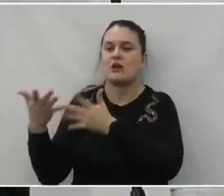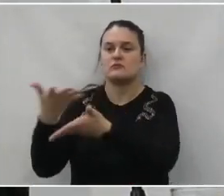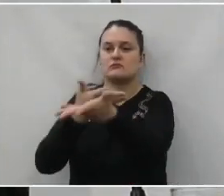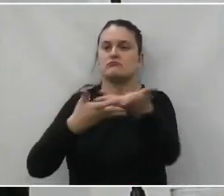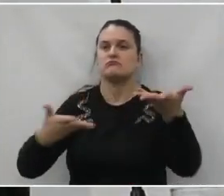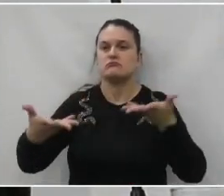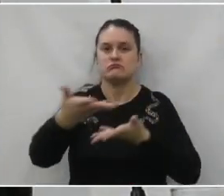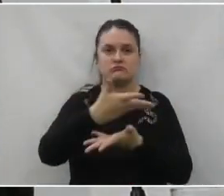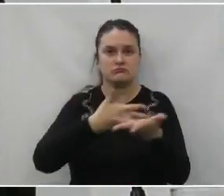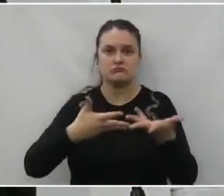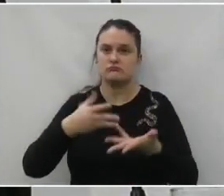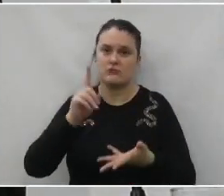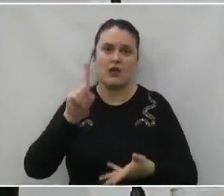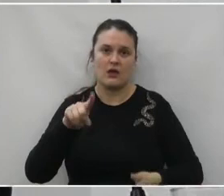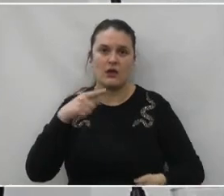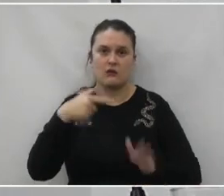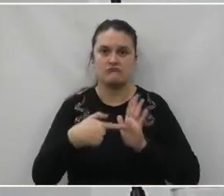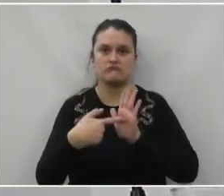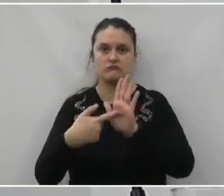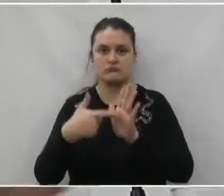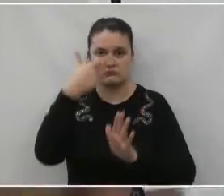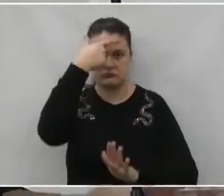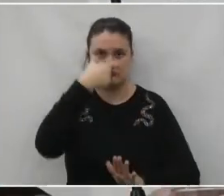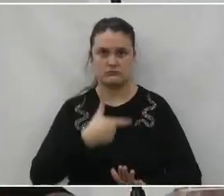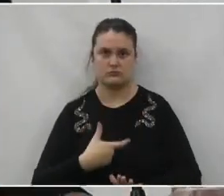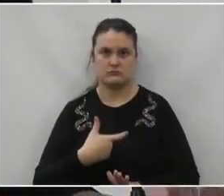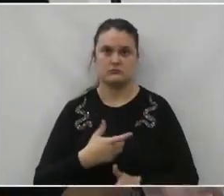organismo é um meio de comportamento.